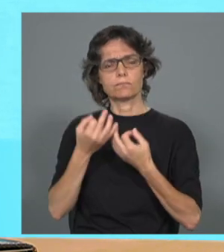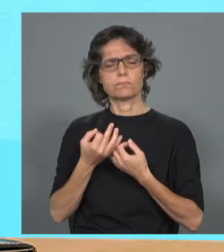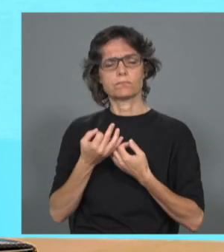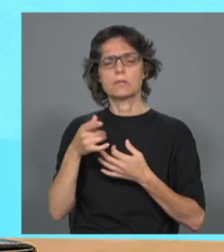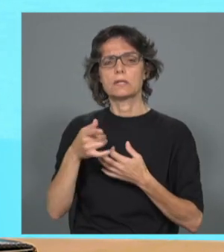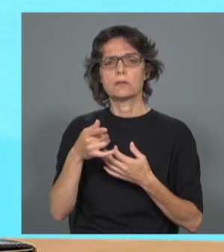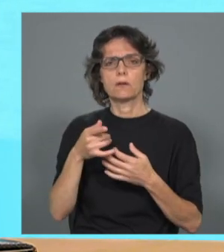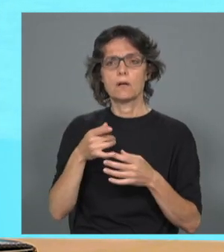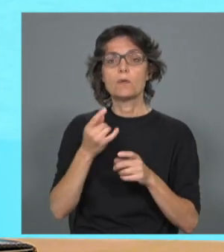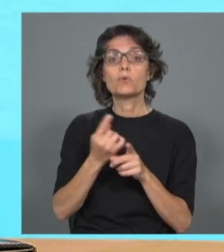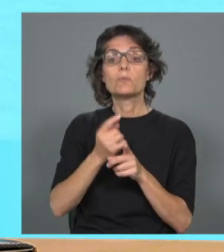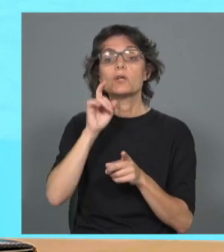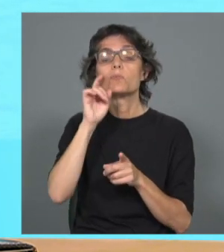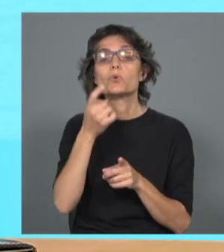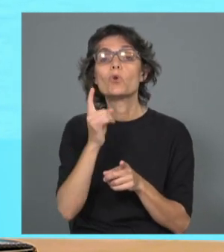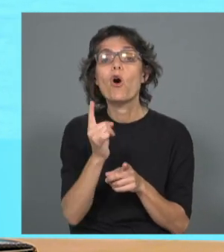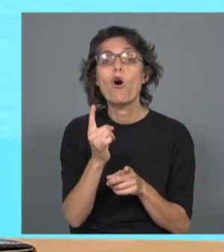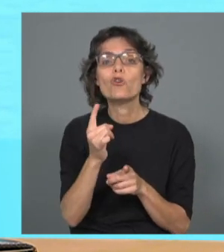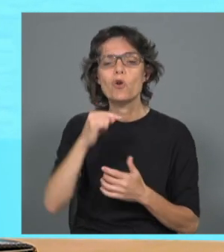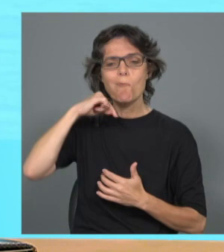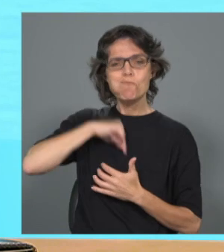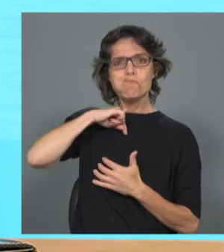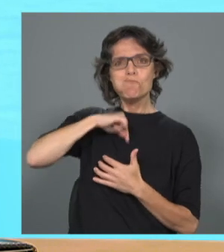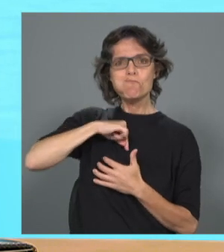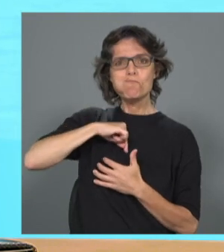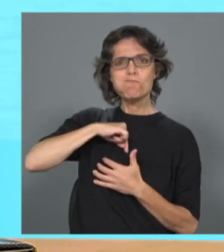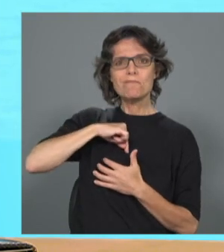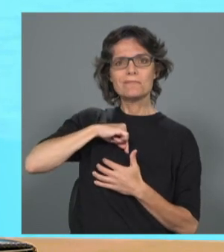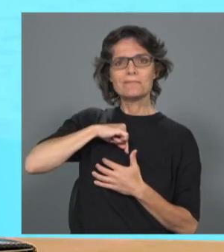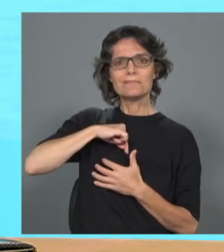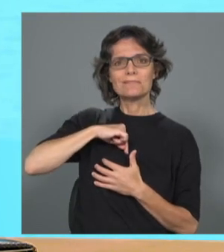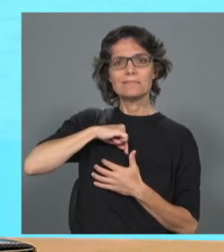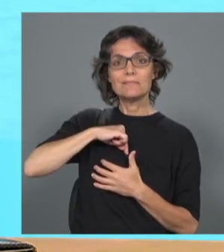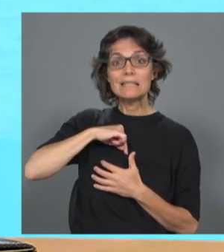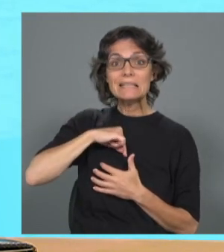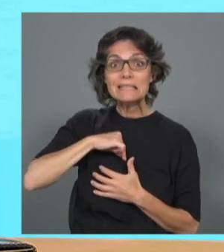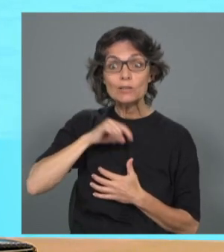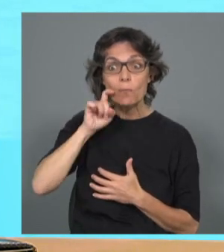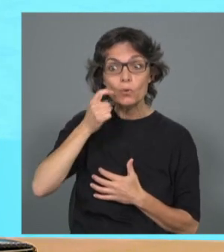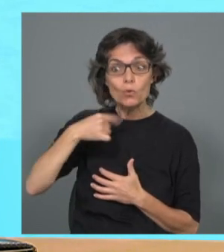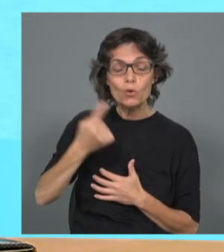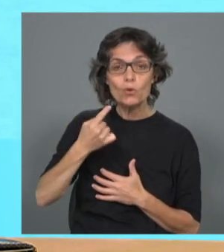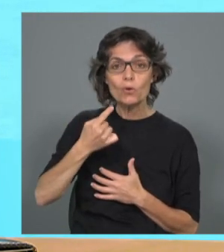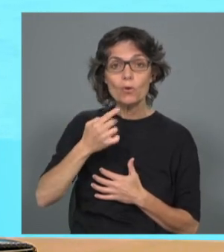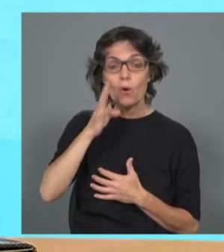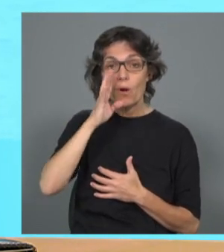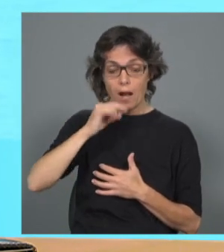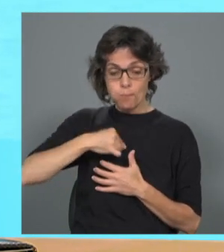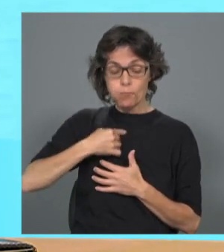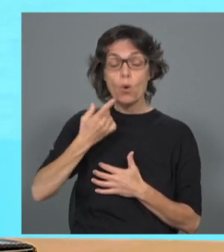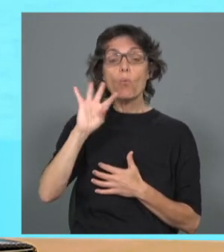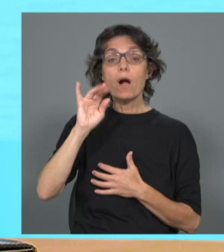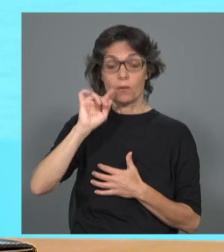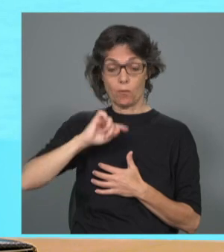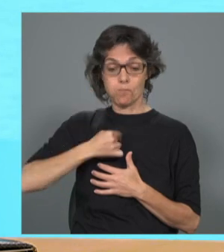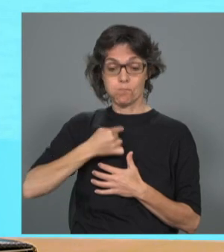quê? Para ir ao encontro do ser, da sua realidade mais profunda. E certamente que ao encontrar-se com eles próprios, encontram-se com os